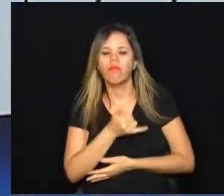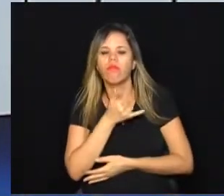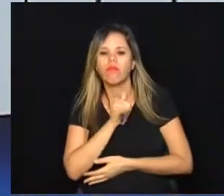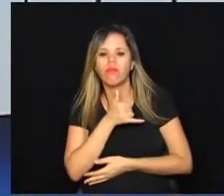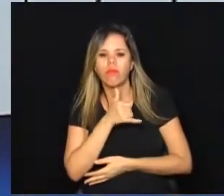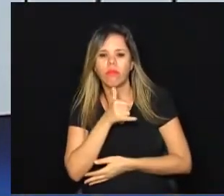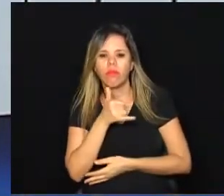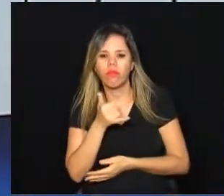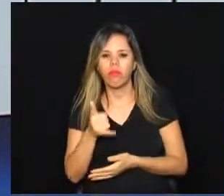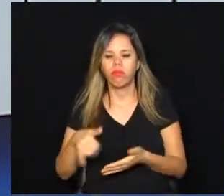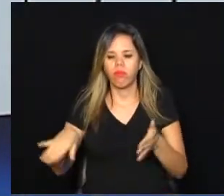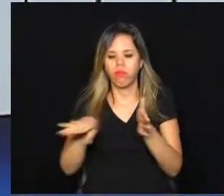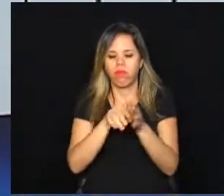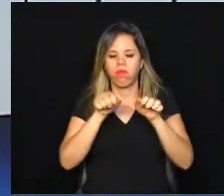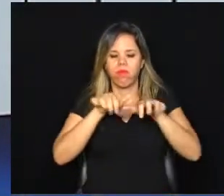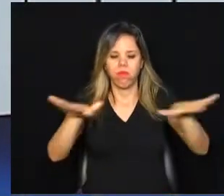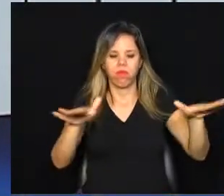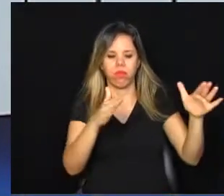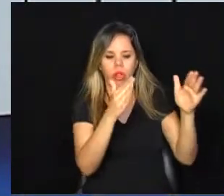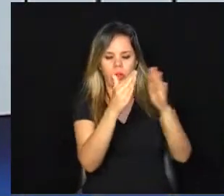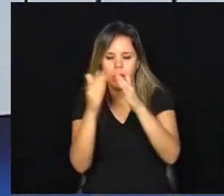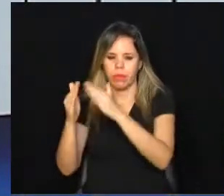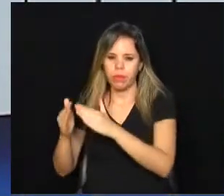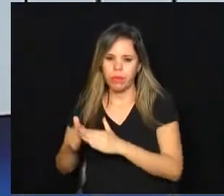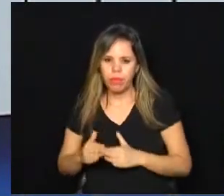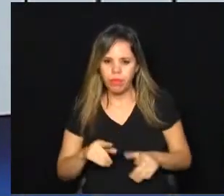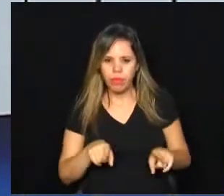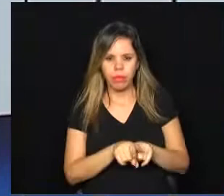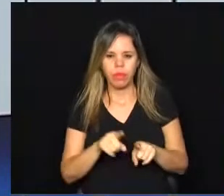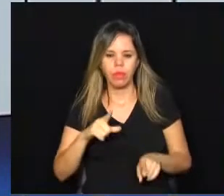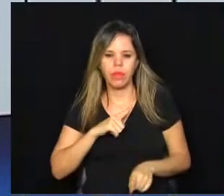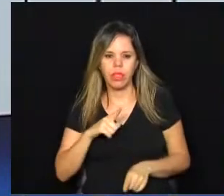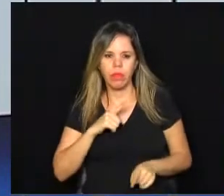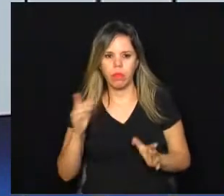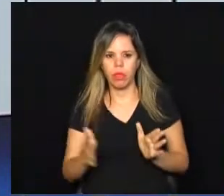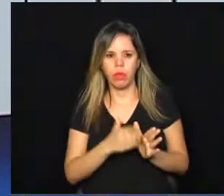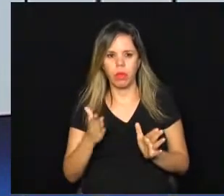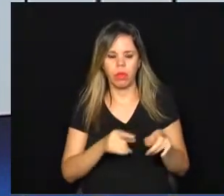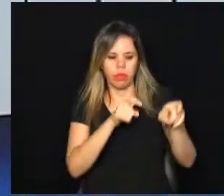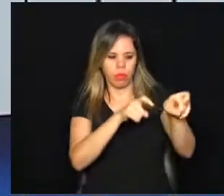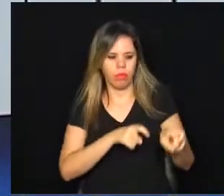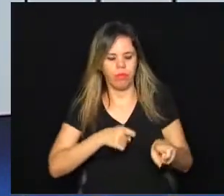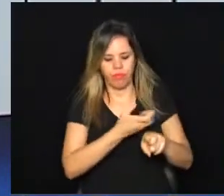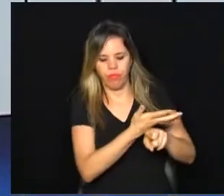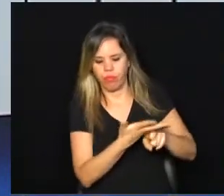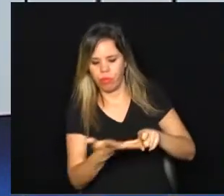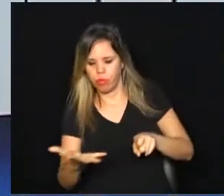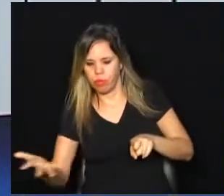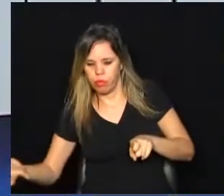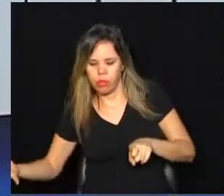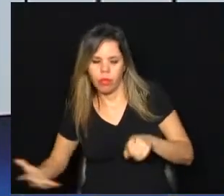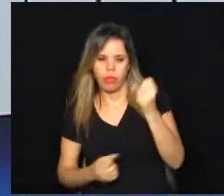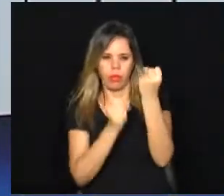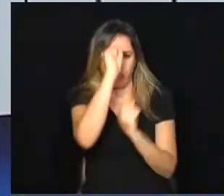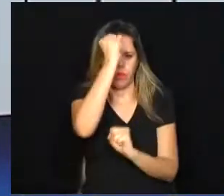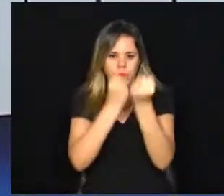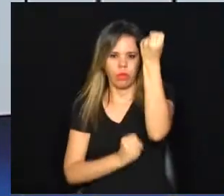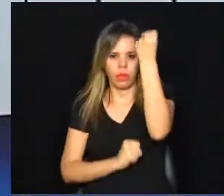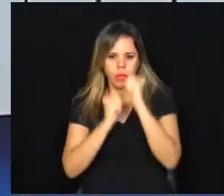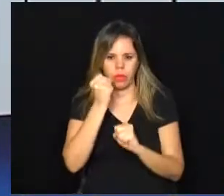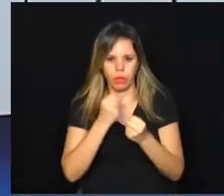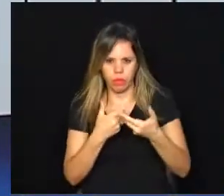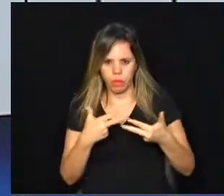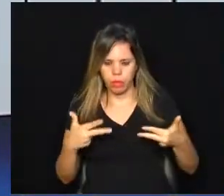elétrica chegue até a sua residência, que garante a produção agrícola, o funcionamento de indústrias. Enfim,